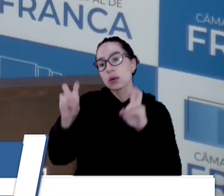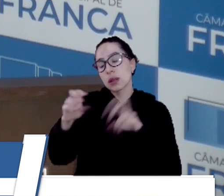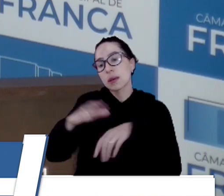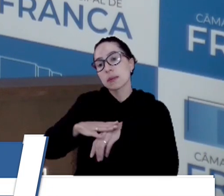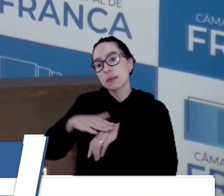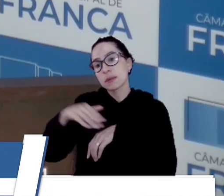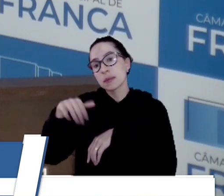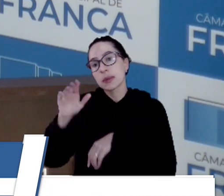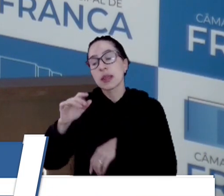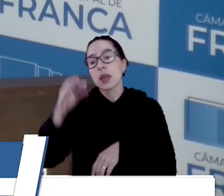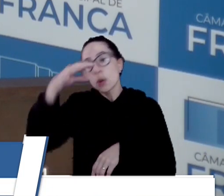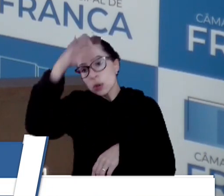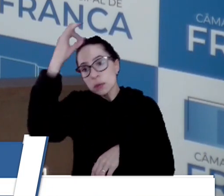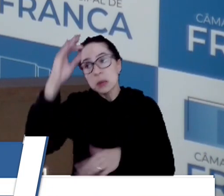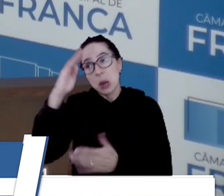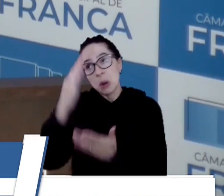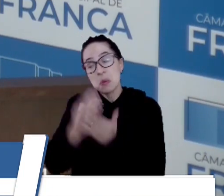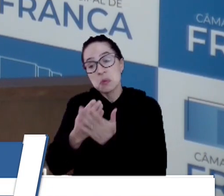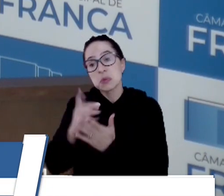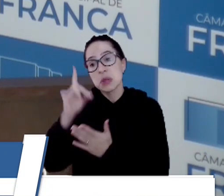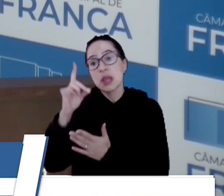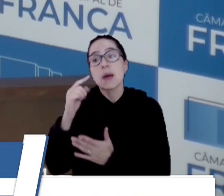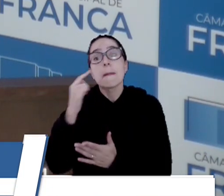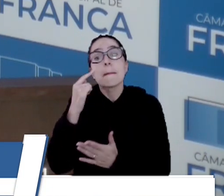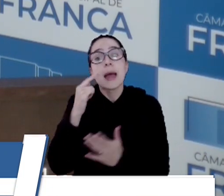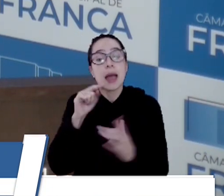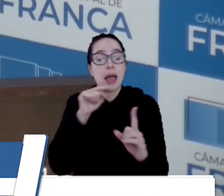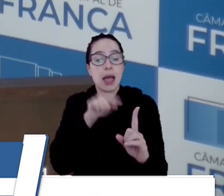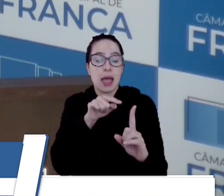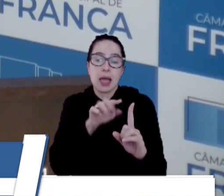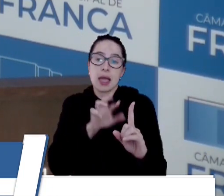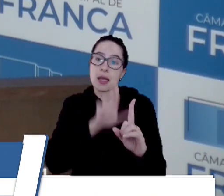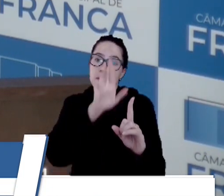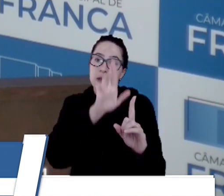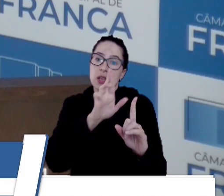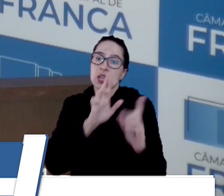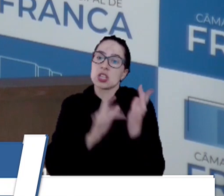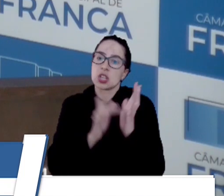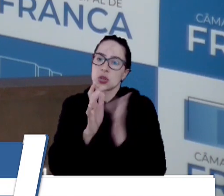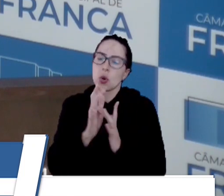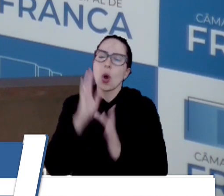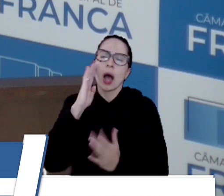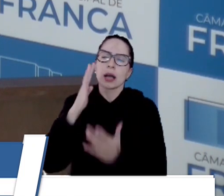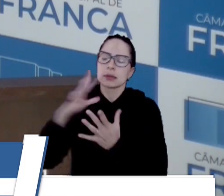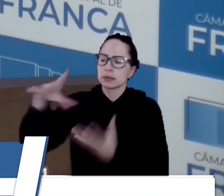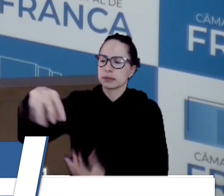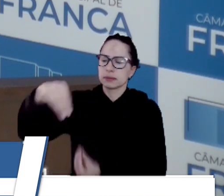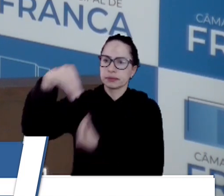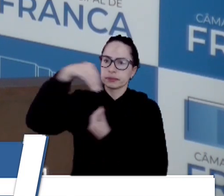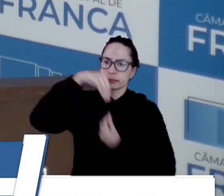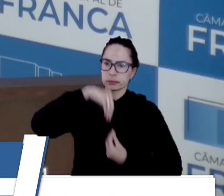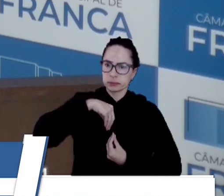espírita acredita em Deus, tem Jesus como modelo e guia, acredita na reencarnação como única